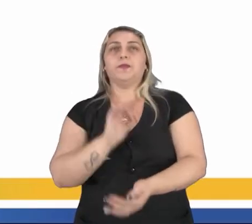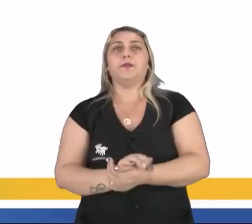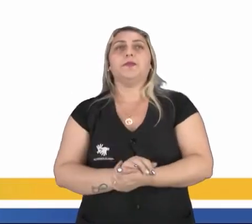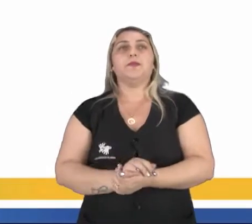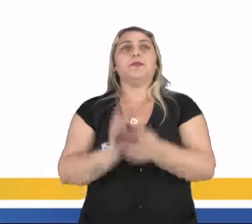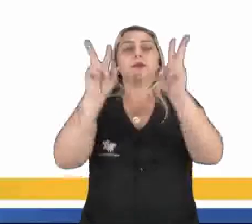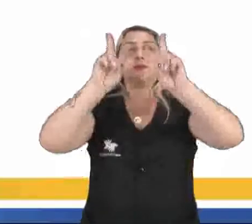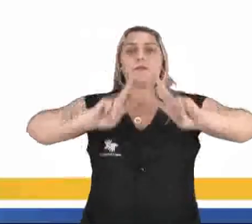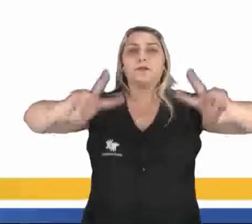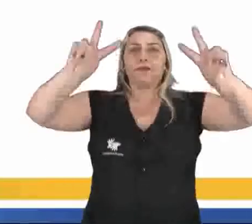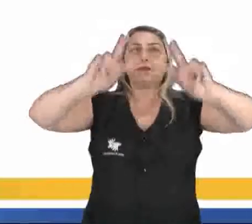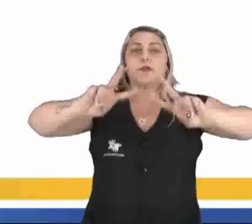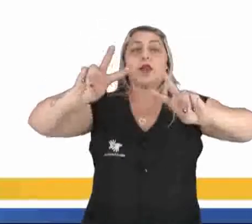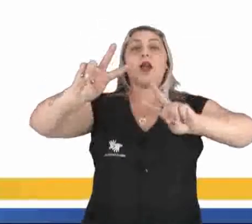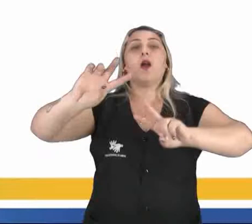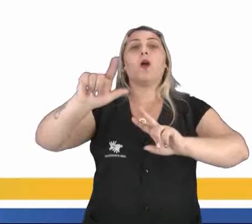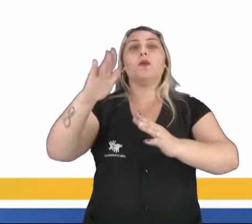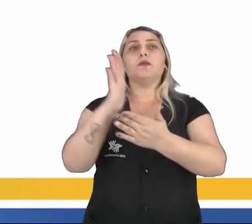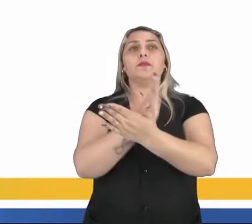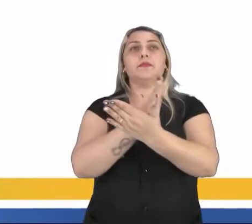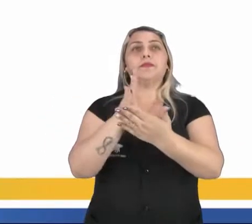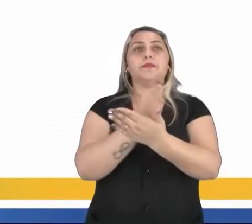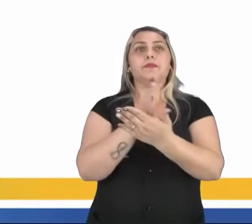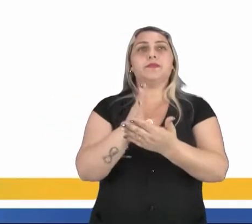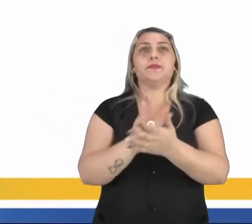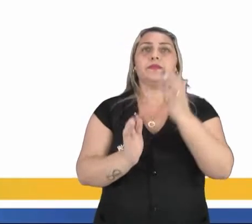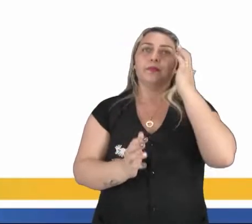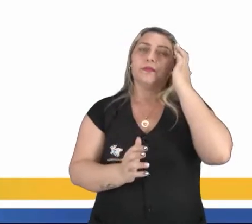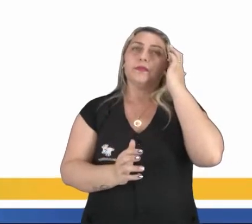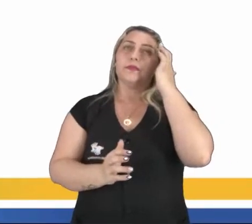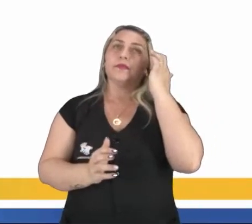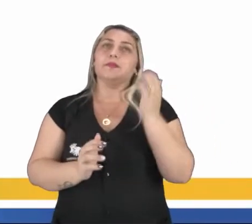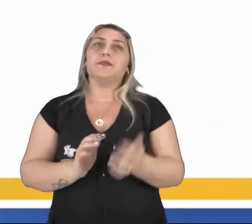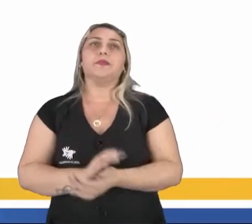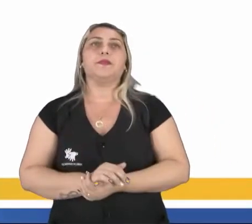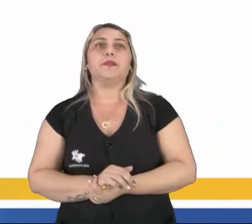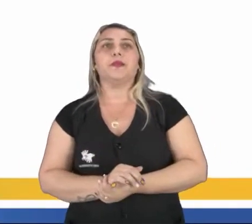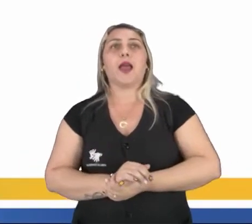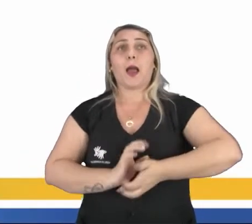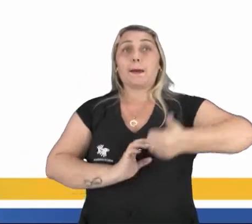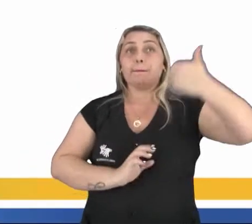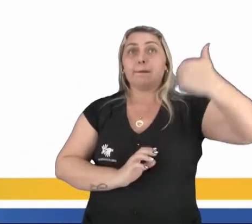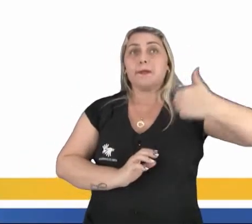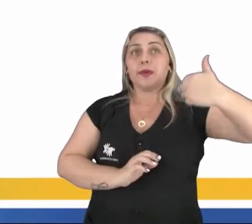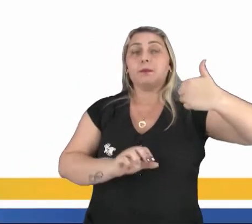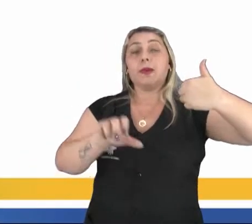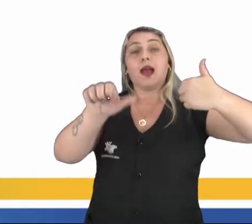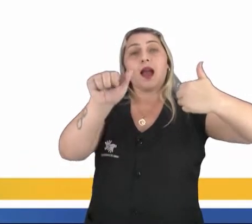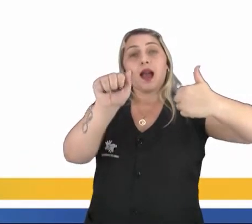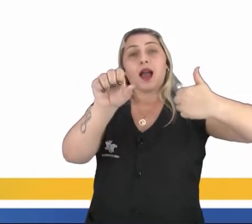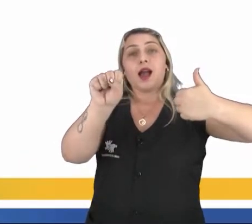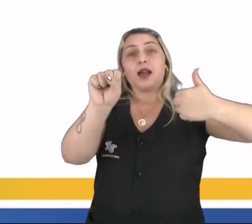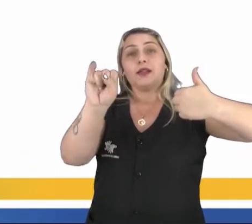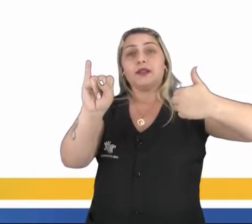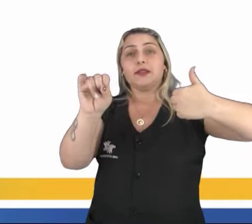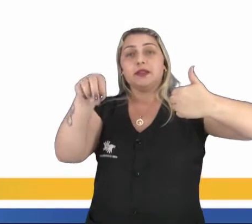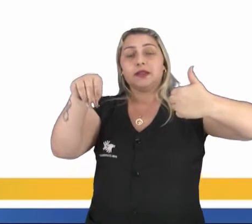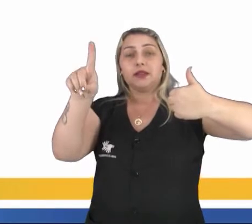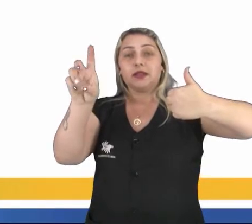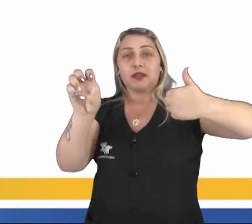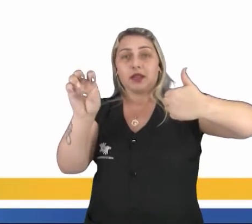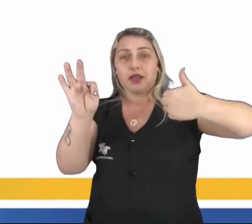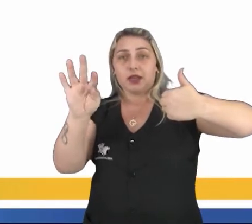Vamos visualizar aqui outros exemplos. Tá? Vejamos aqui, ó, orações coordenadas sindéticas e